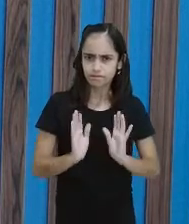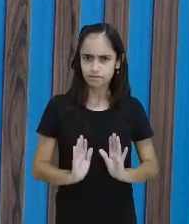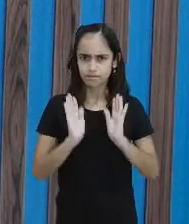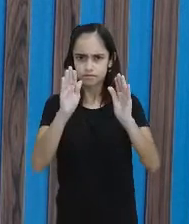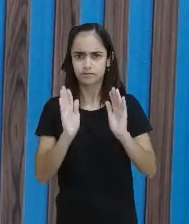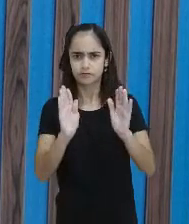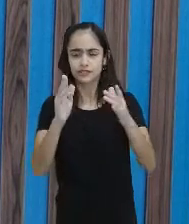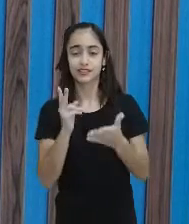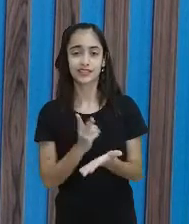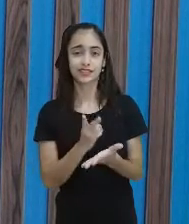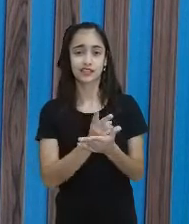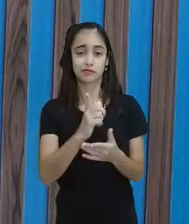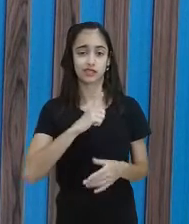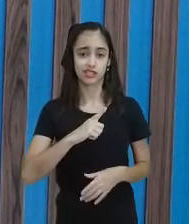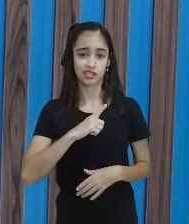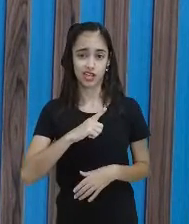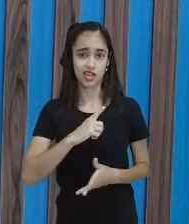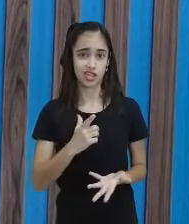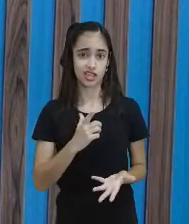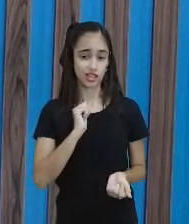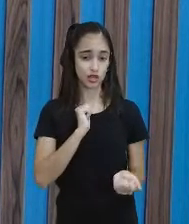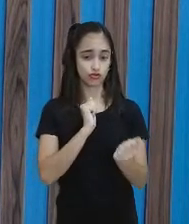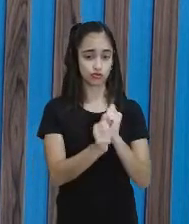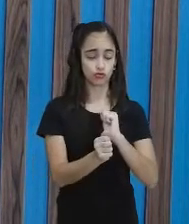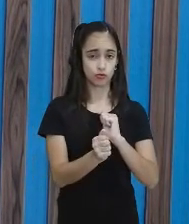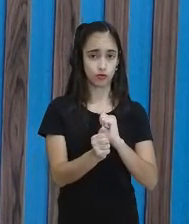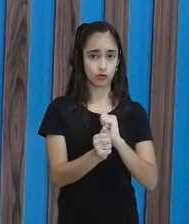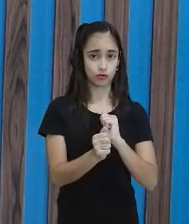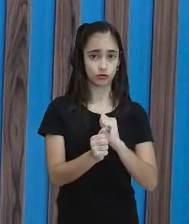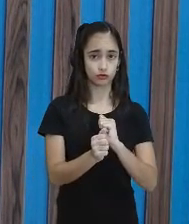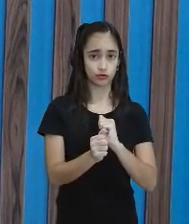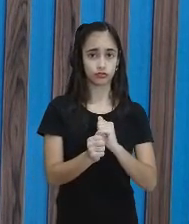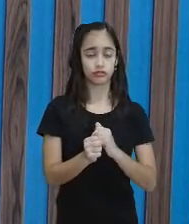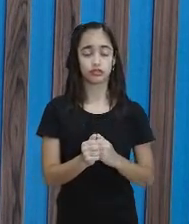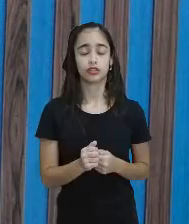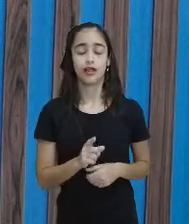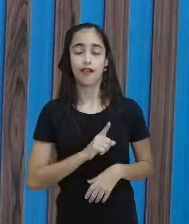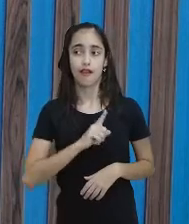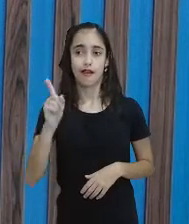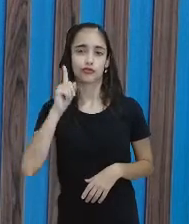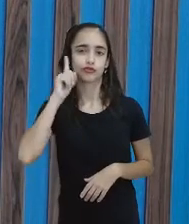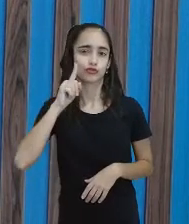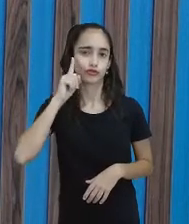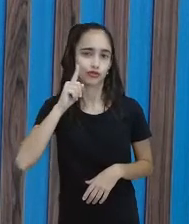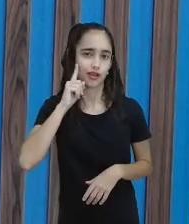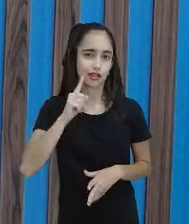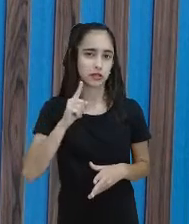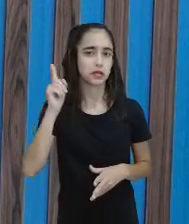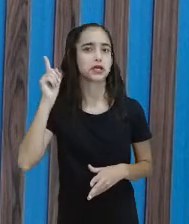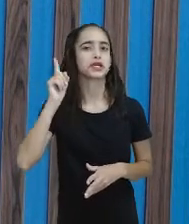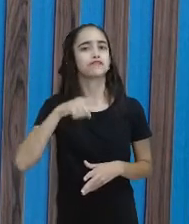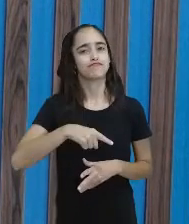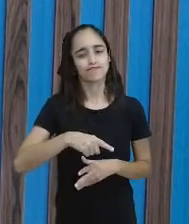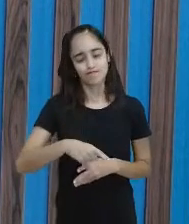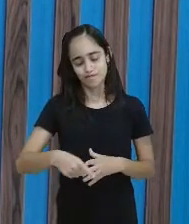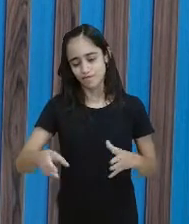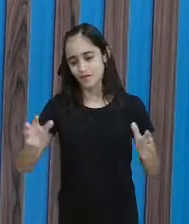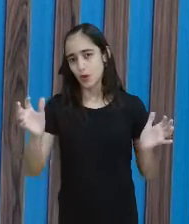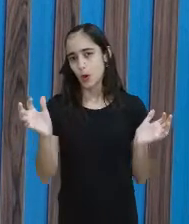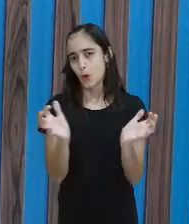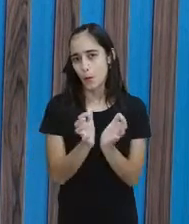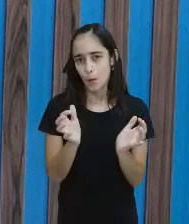um negócio assim de arrancar os cabelos. Porque são equipes muito fortes, né? Tanto a masculina